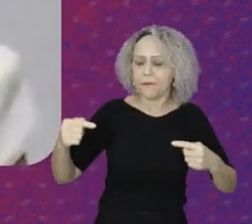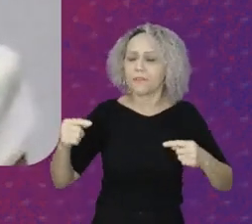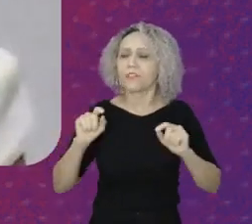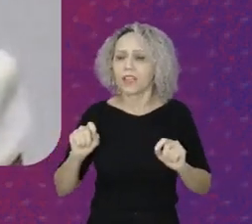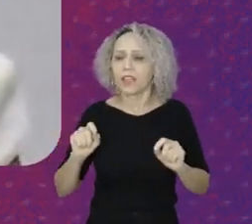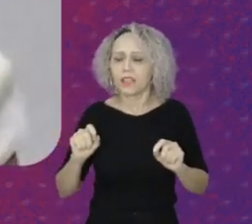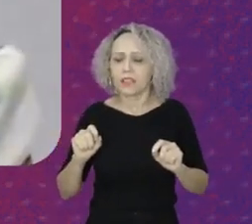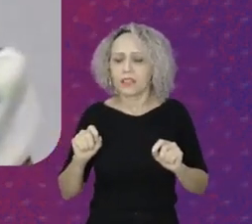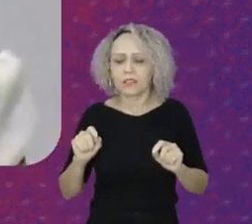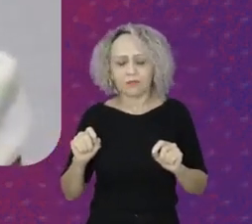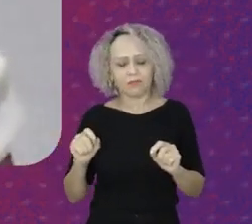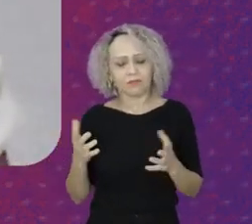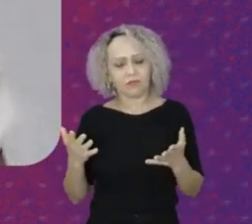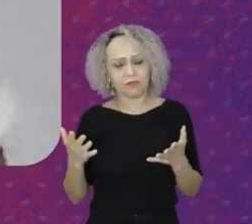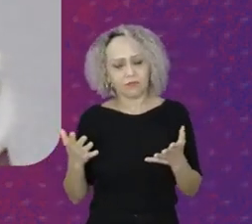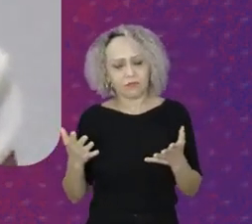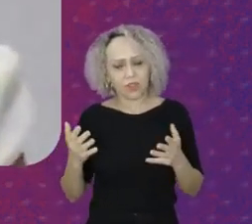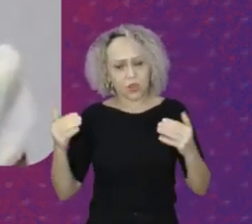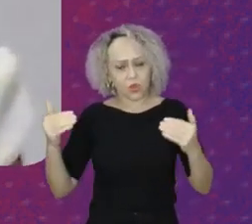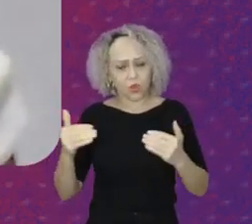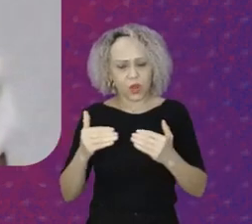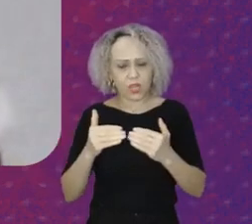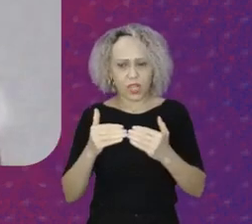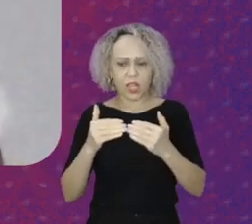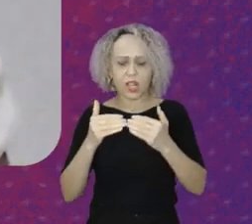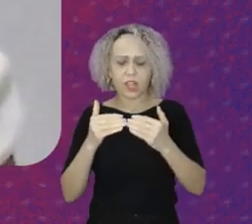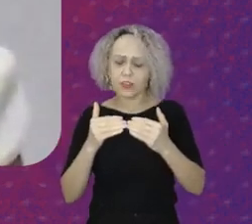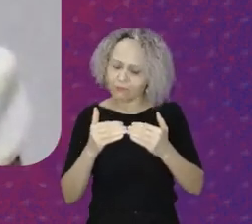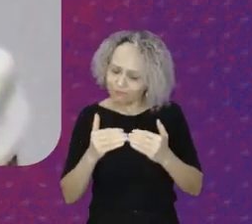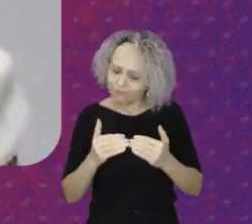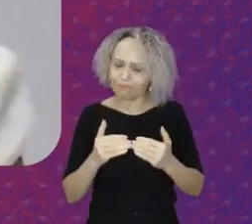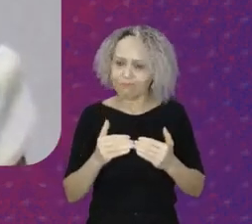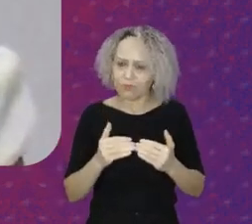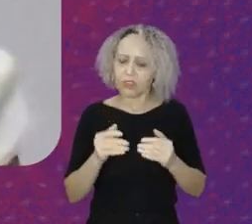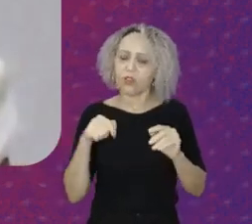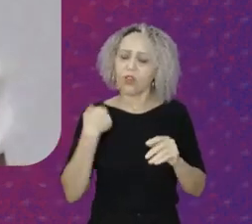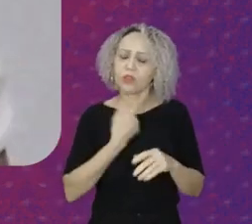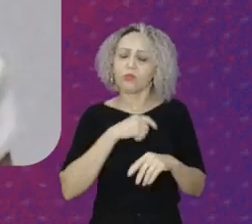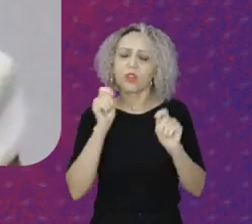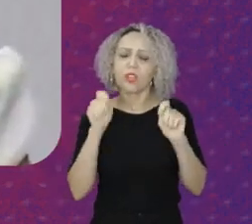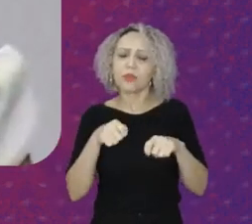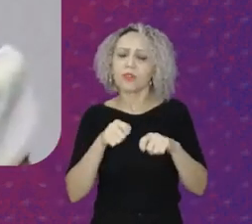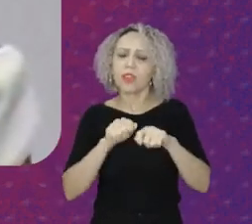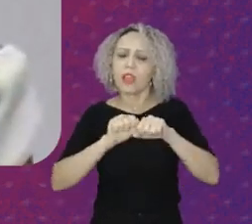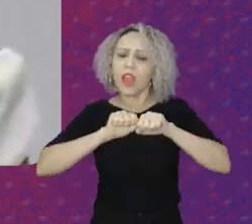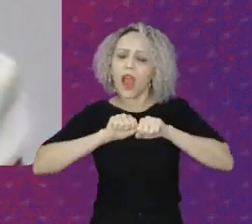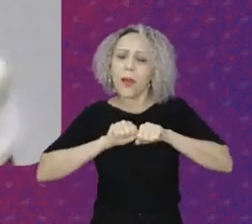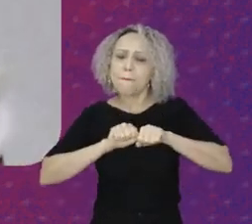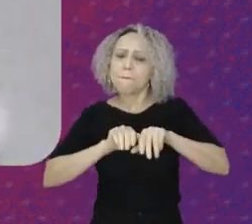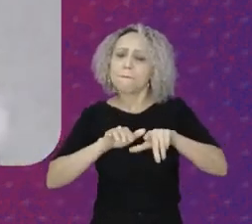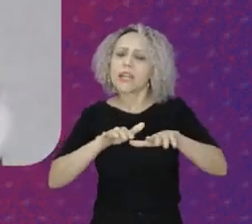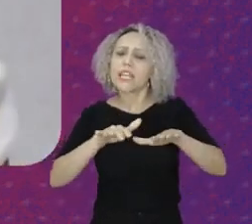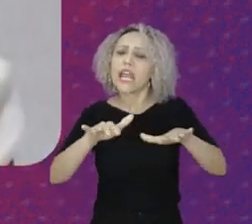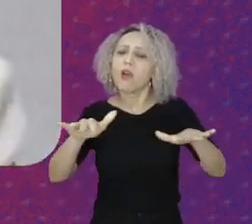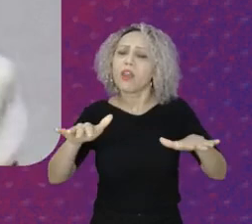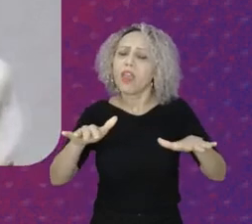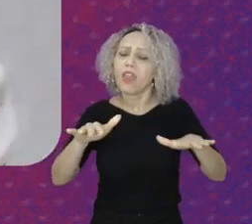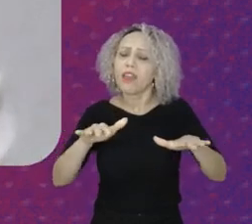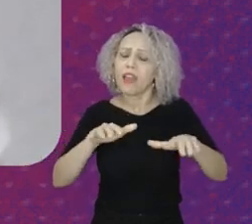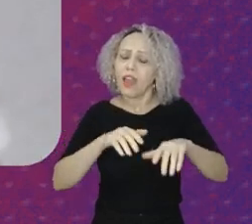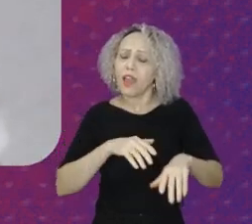forma minimamente igualitária, condição de nós podermos ampliar o lugar das mulheres